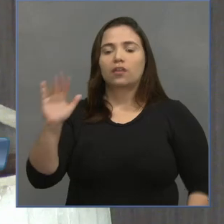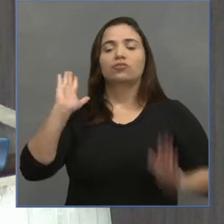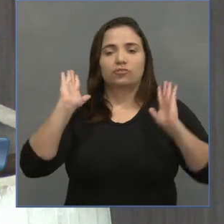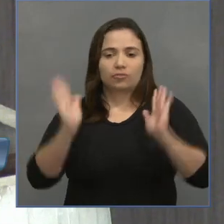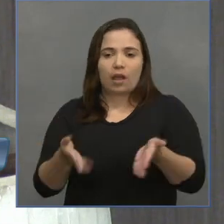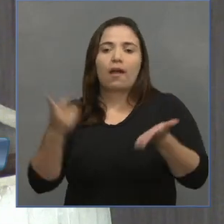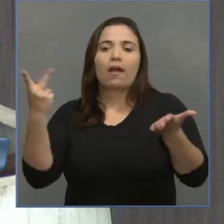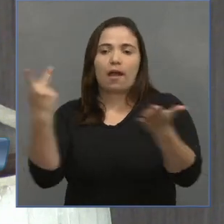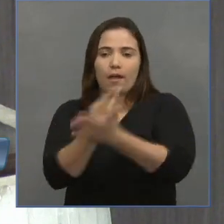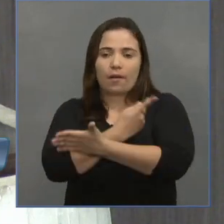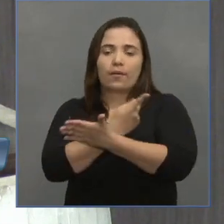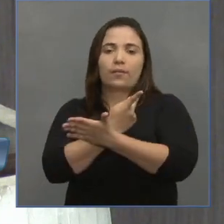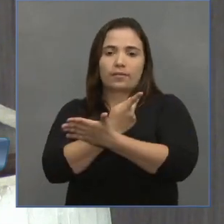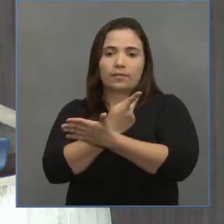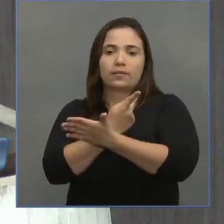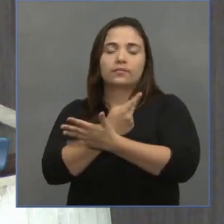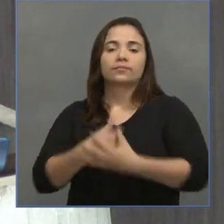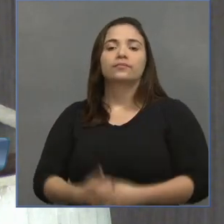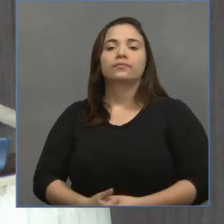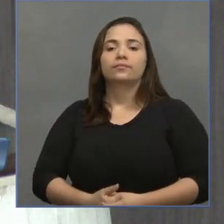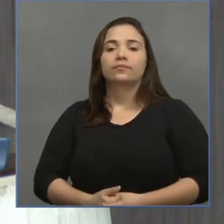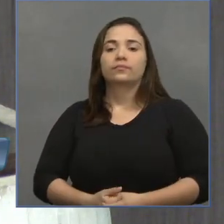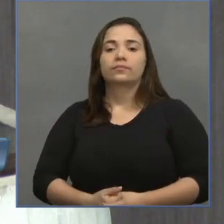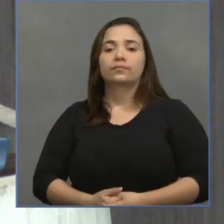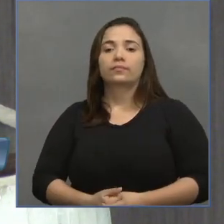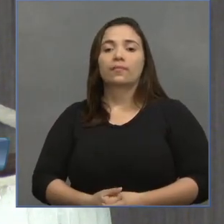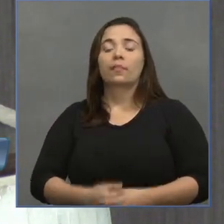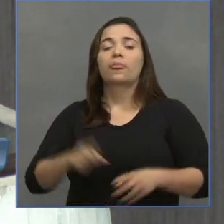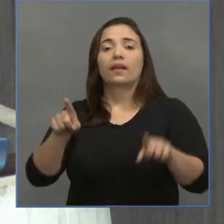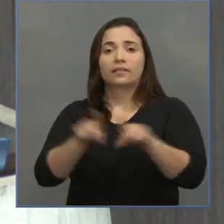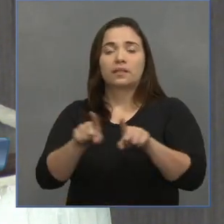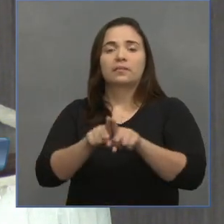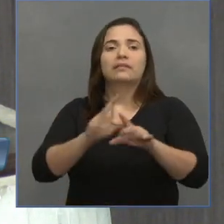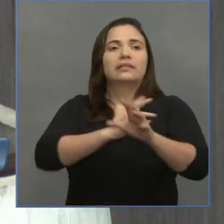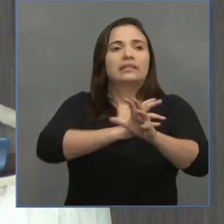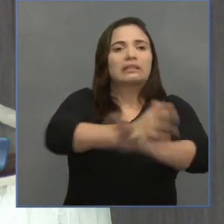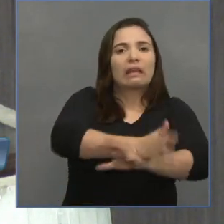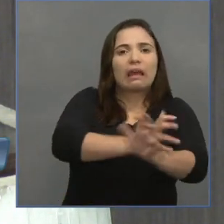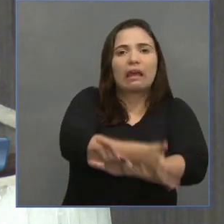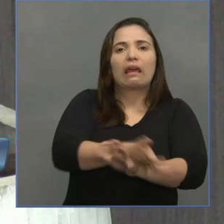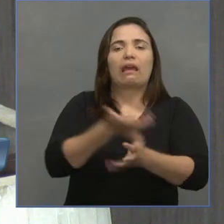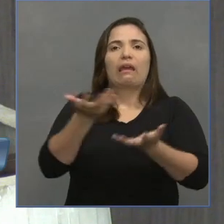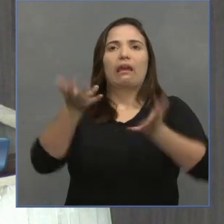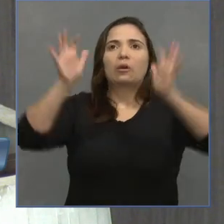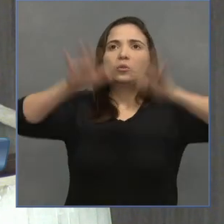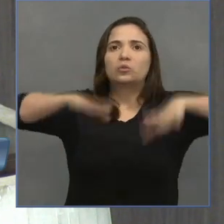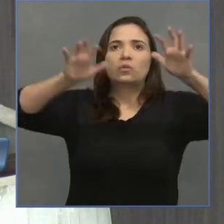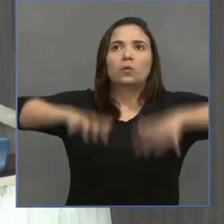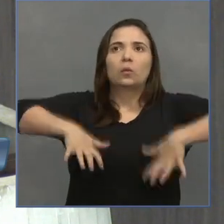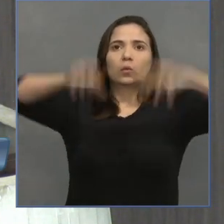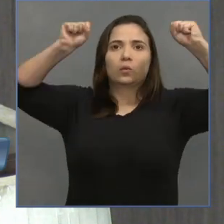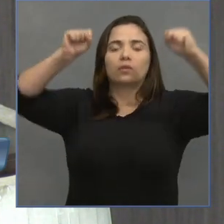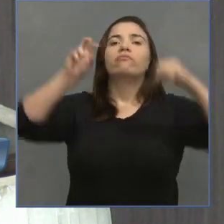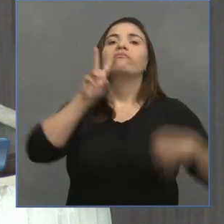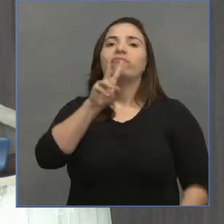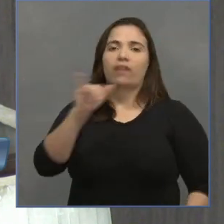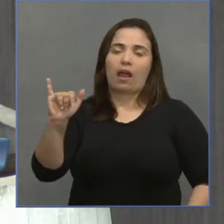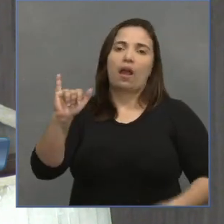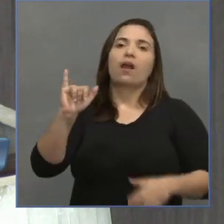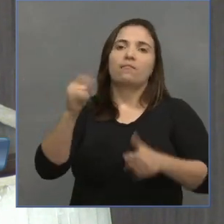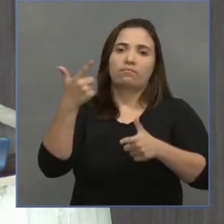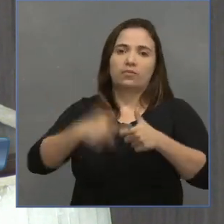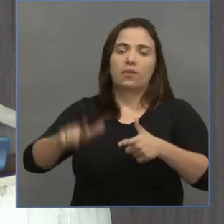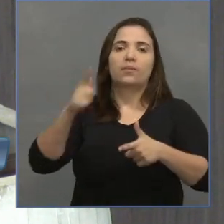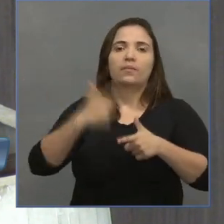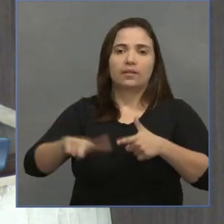a esse tipo de fenômeno, e mais secas a outra parte do planeta, já suscetível a esse fenômeno, como